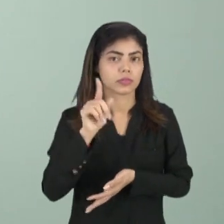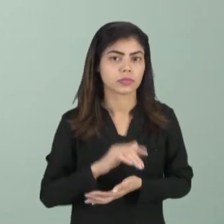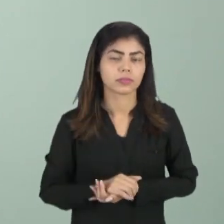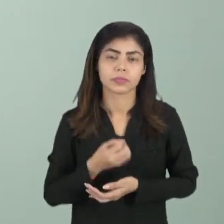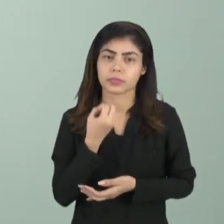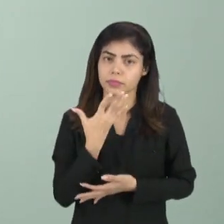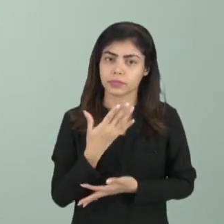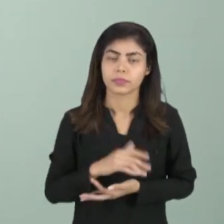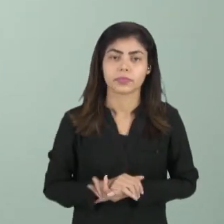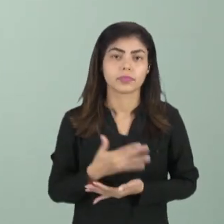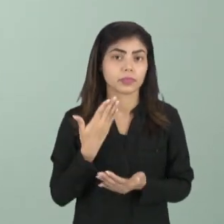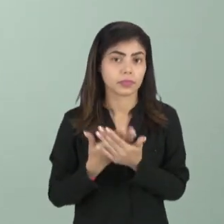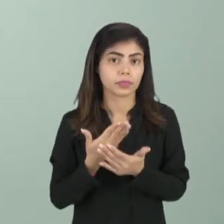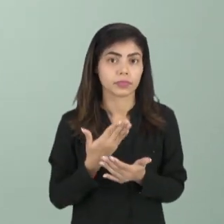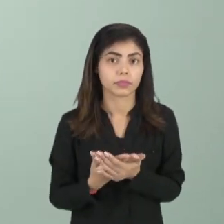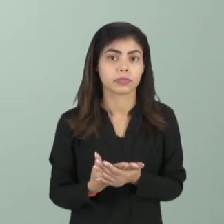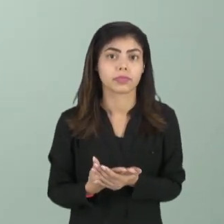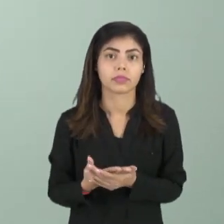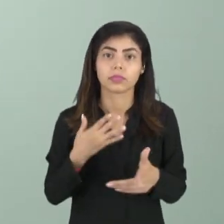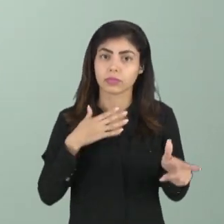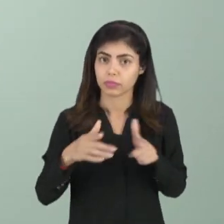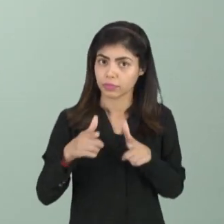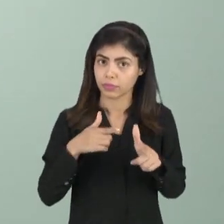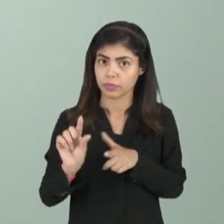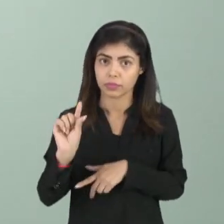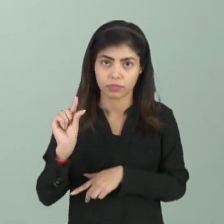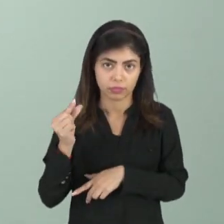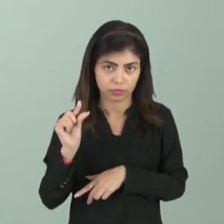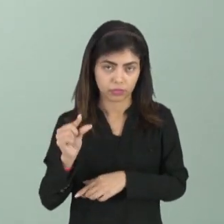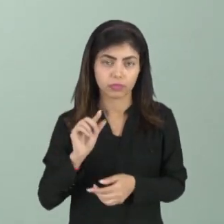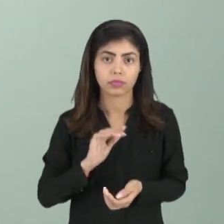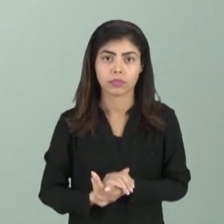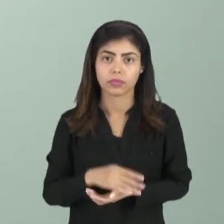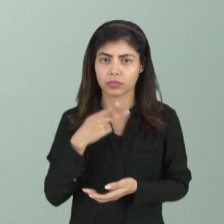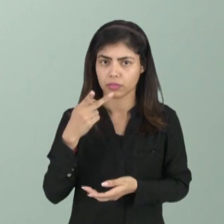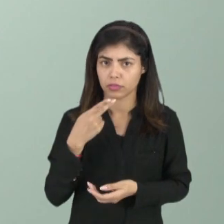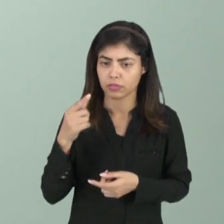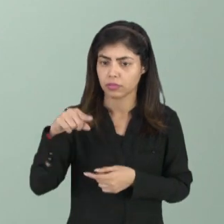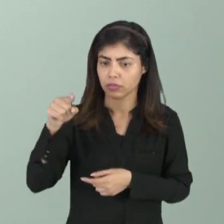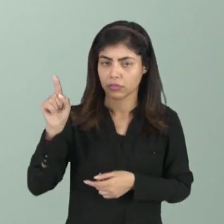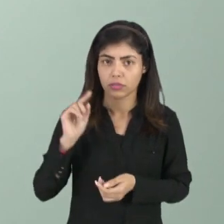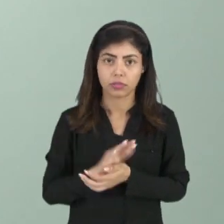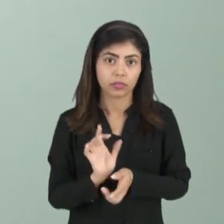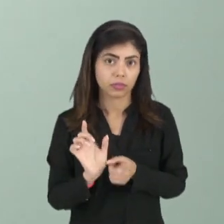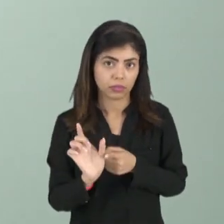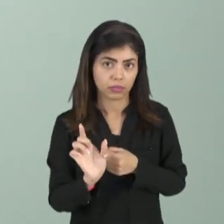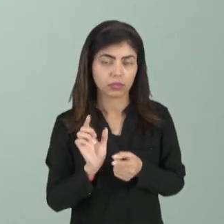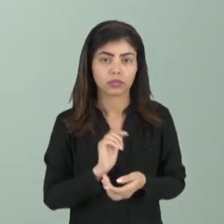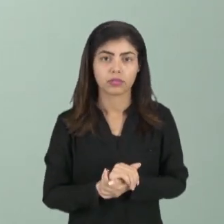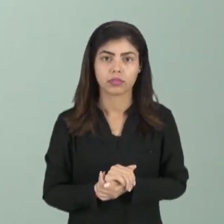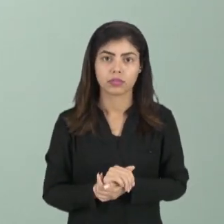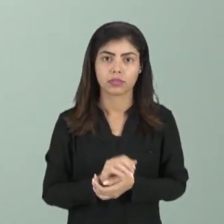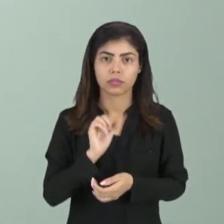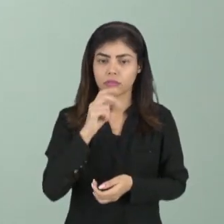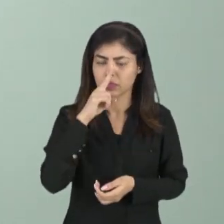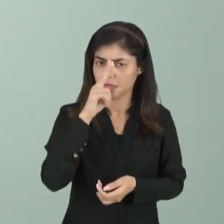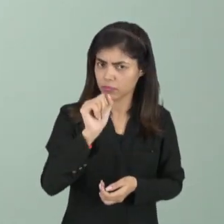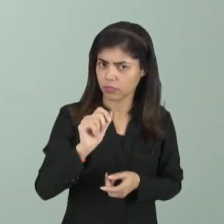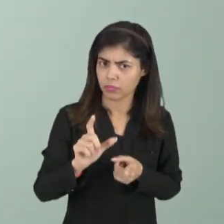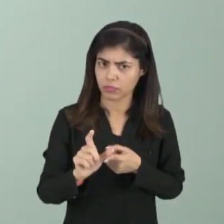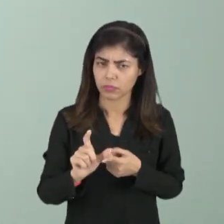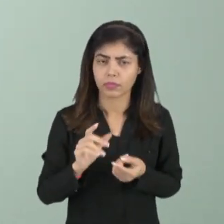bom Nesta aula nós trabalhamos um pouco a respeito de acentuação de palavras e sílaba tônica